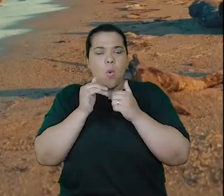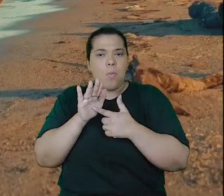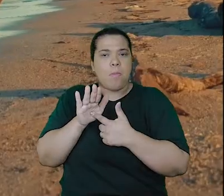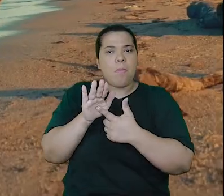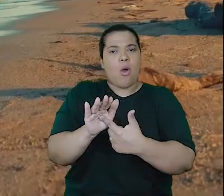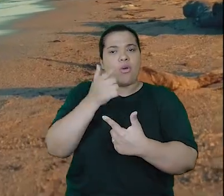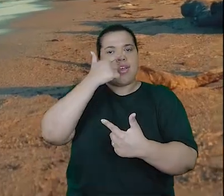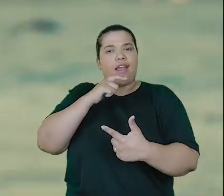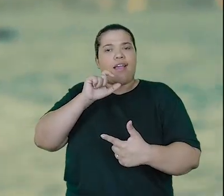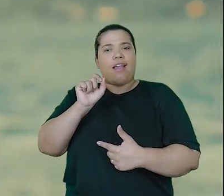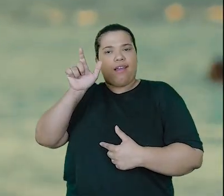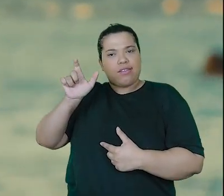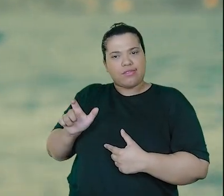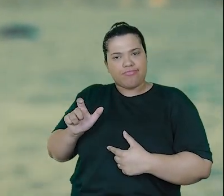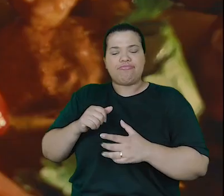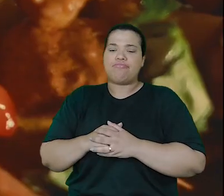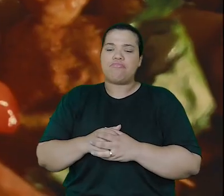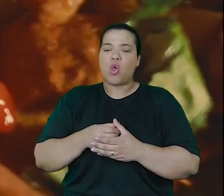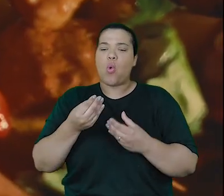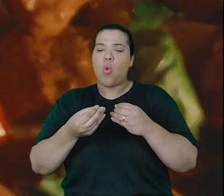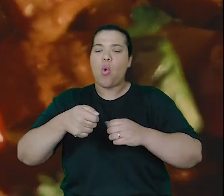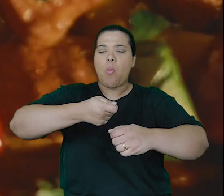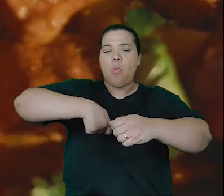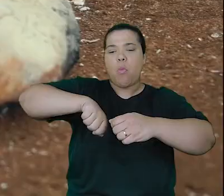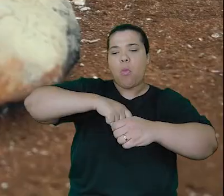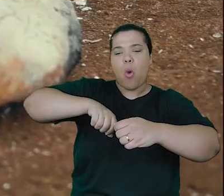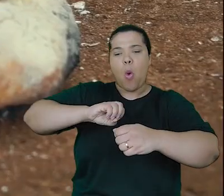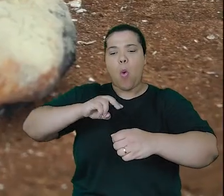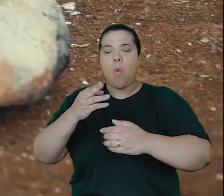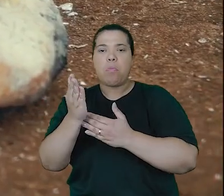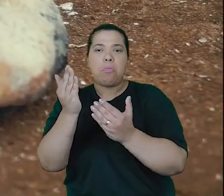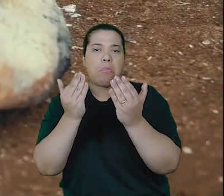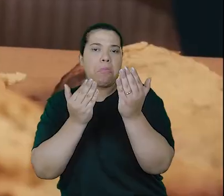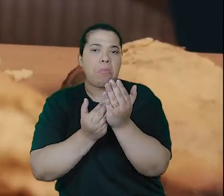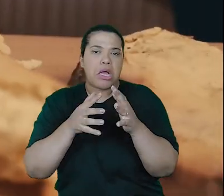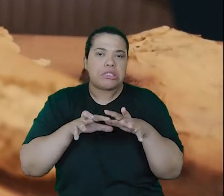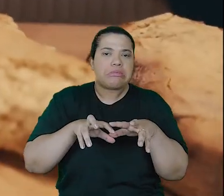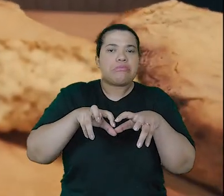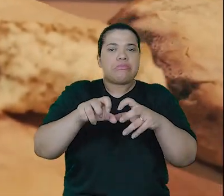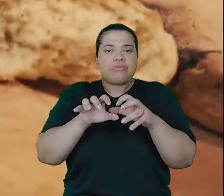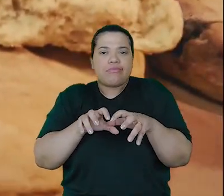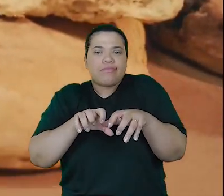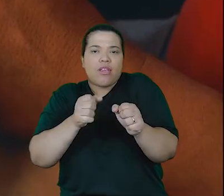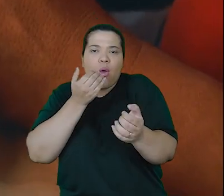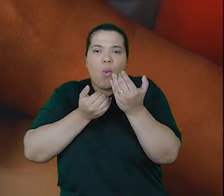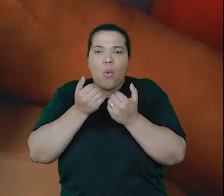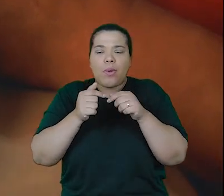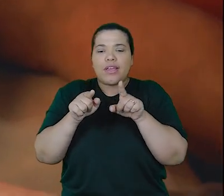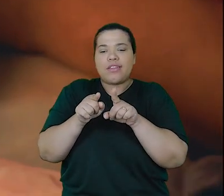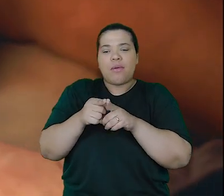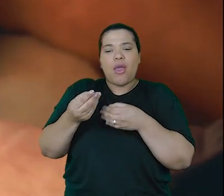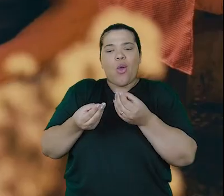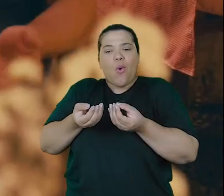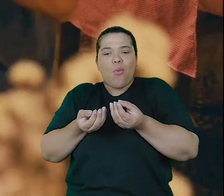sobre quem somos. No jeito de preparar, nas mãos que moldam o alimento e no gesto